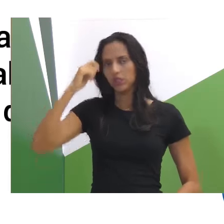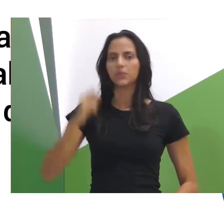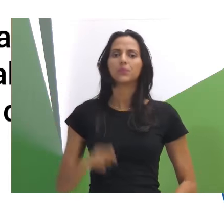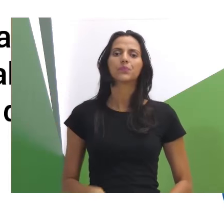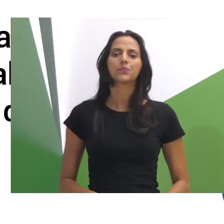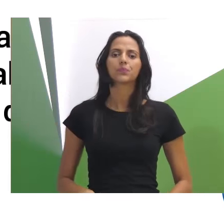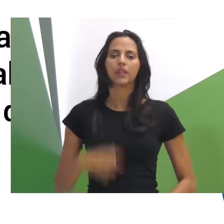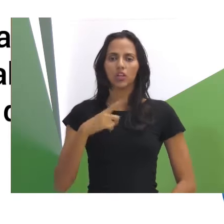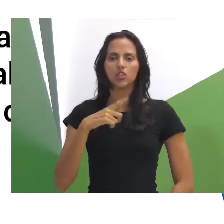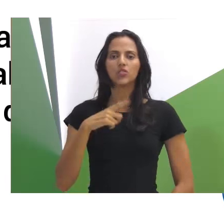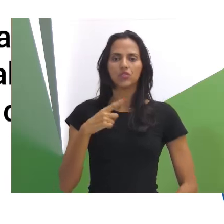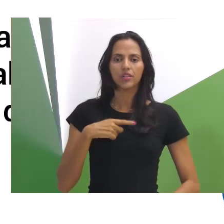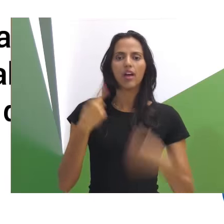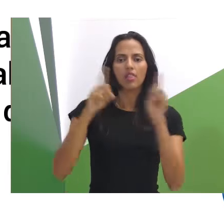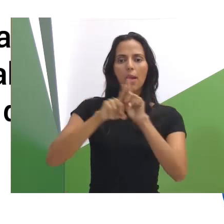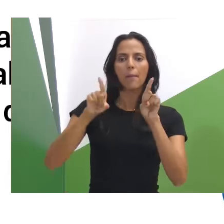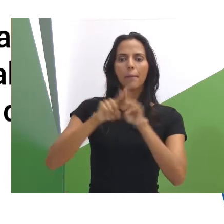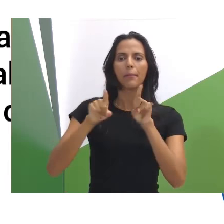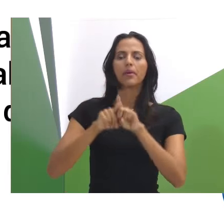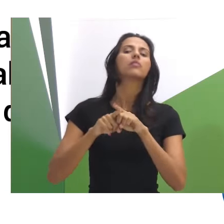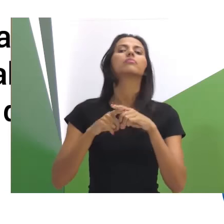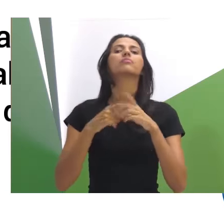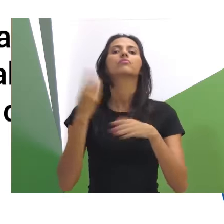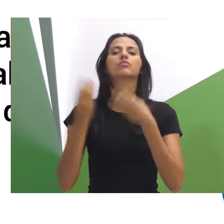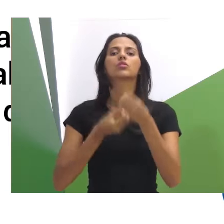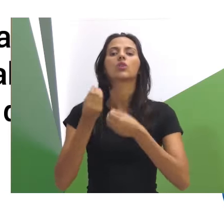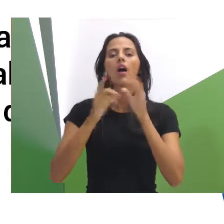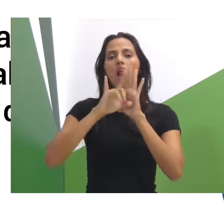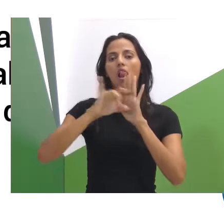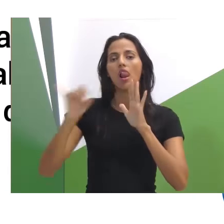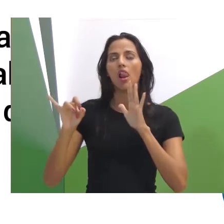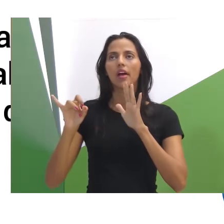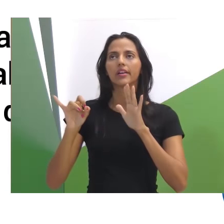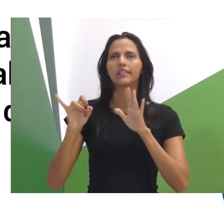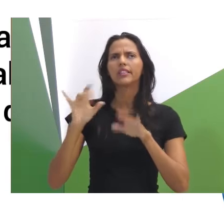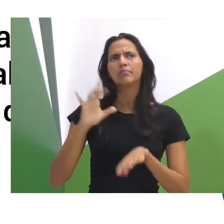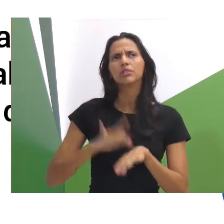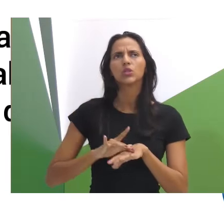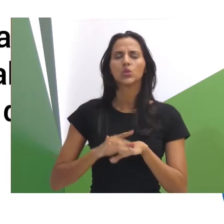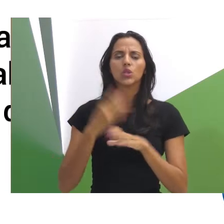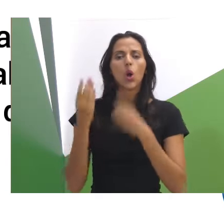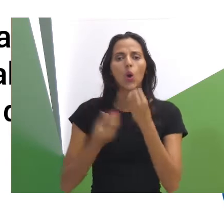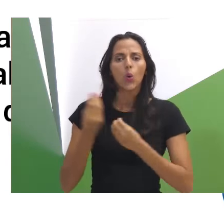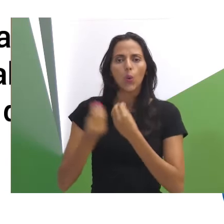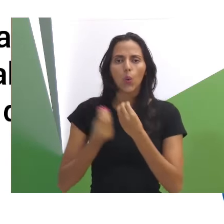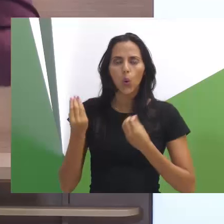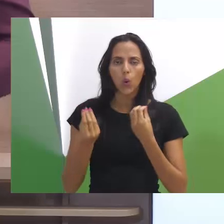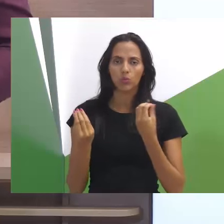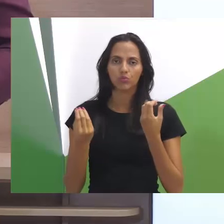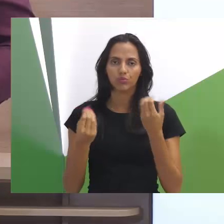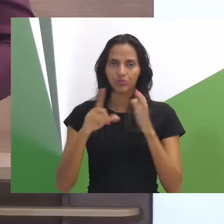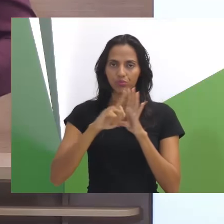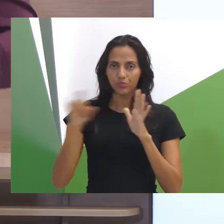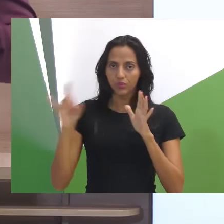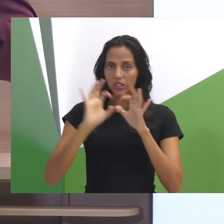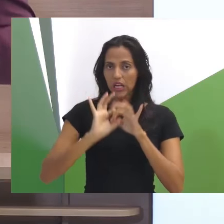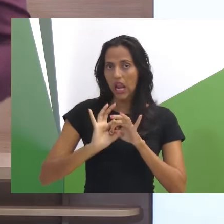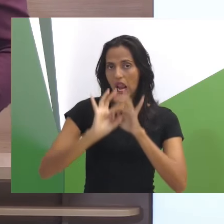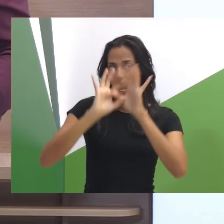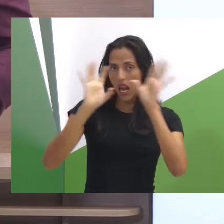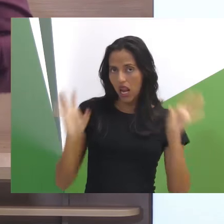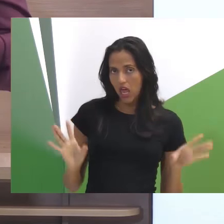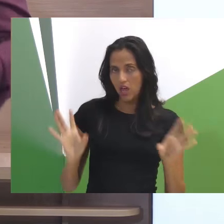a do ventre livre e a outra que eu vou falar daqui a pouco, são consideradas leis absurdas. Por quê? A lei do ventre livre, ela dava liberdade aos filhos